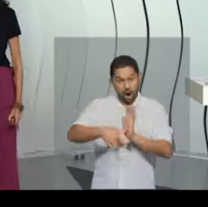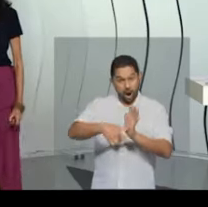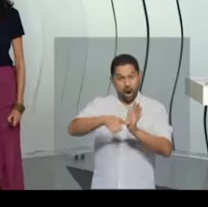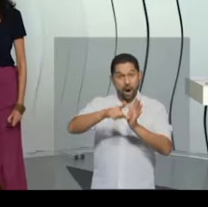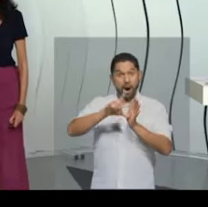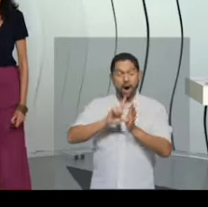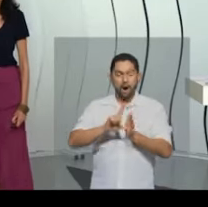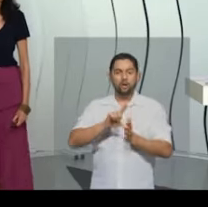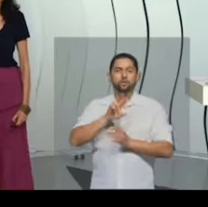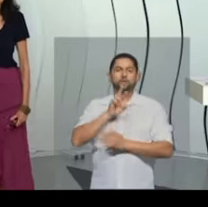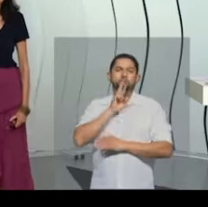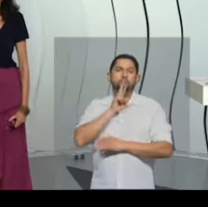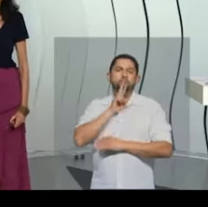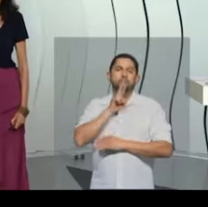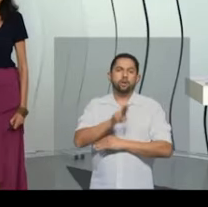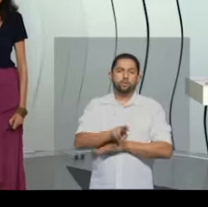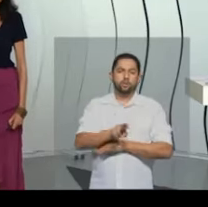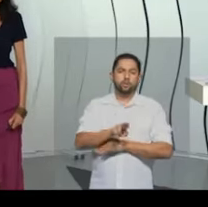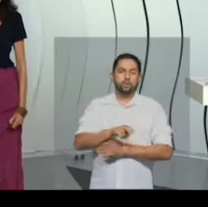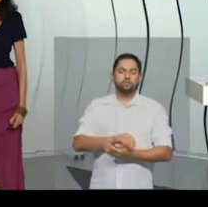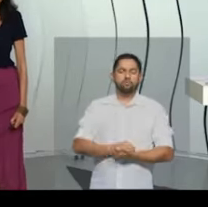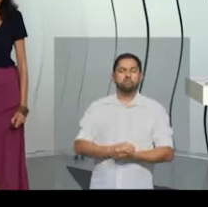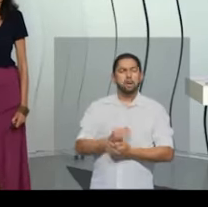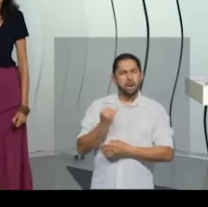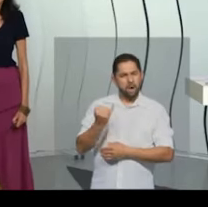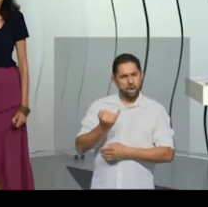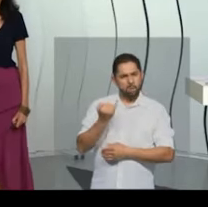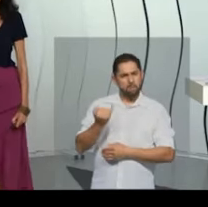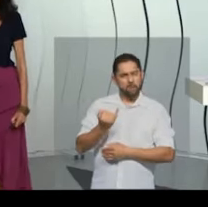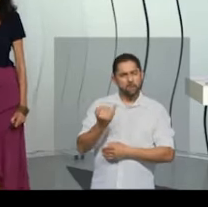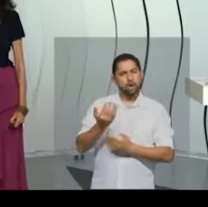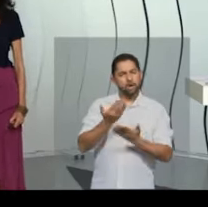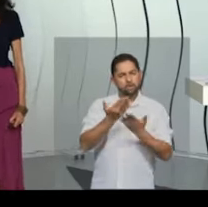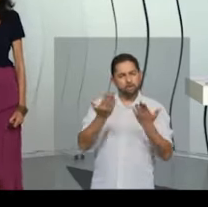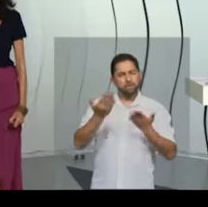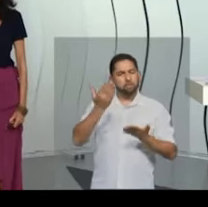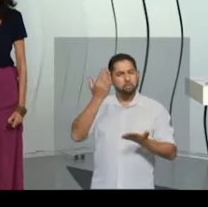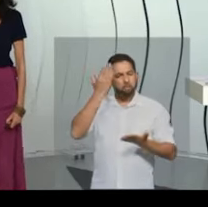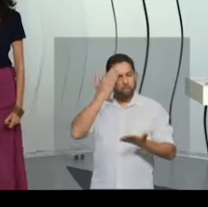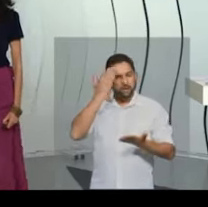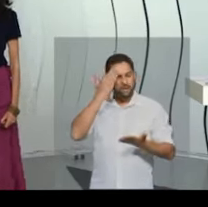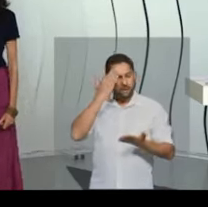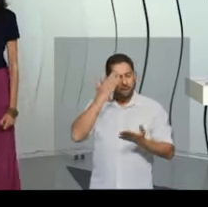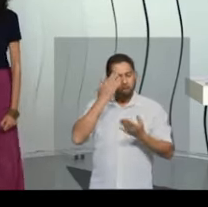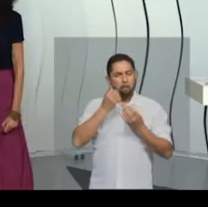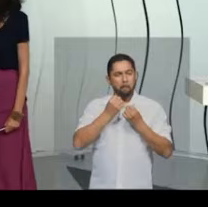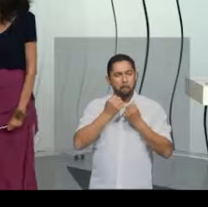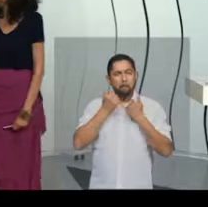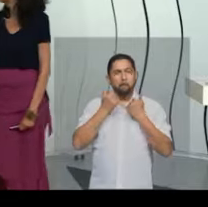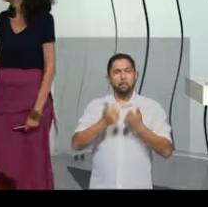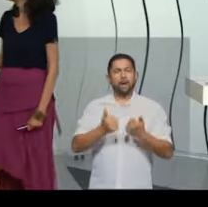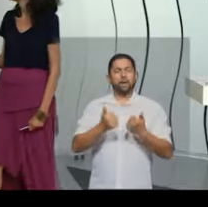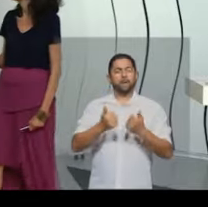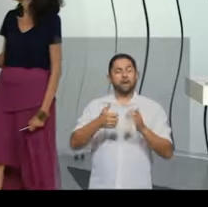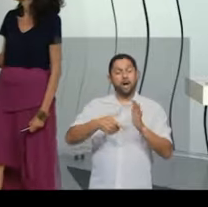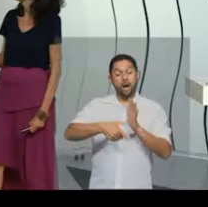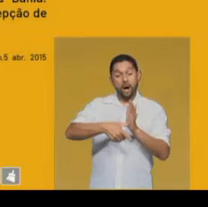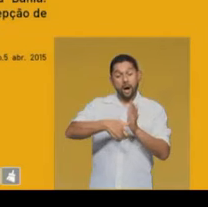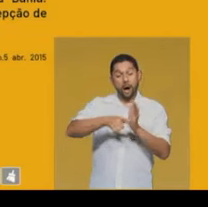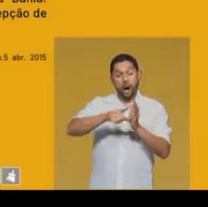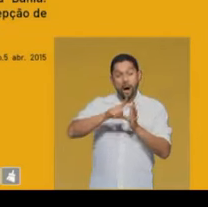é necessário que você pense bem antes de responder.